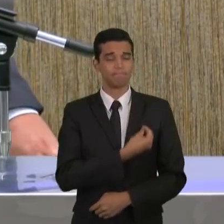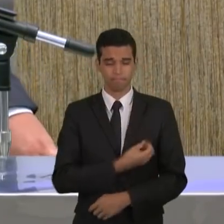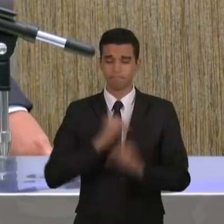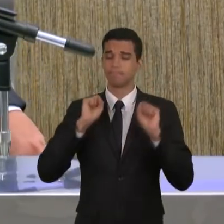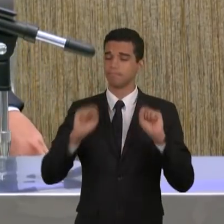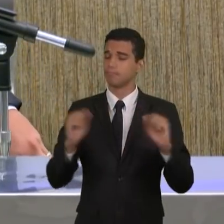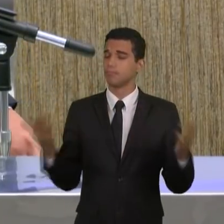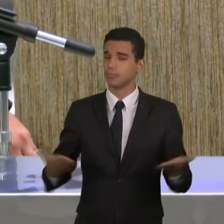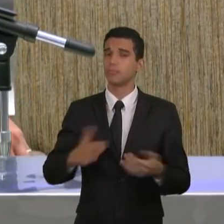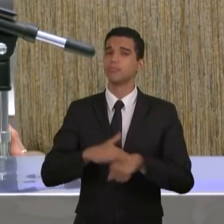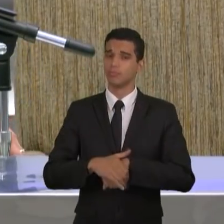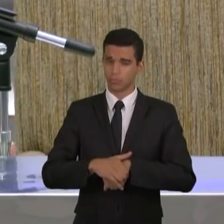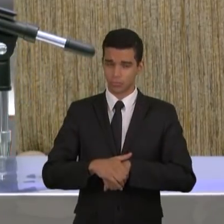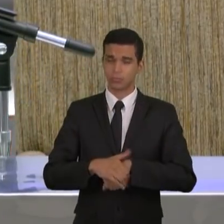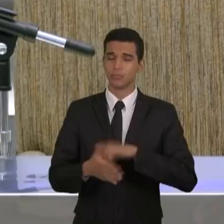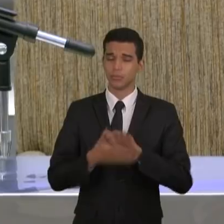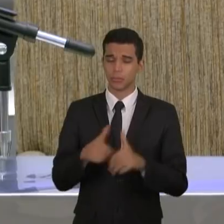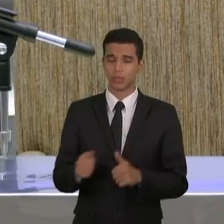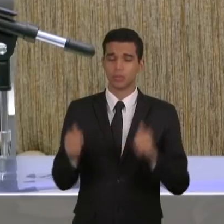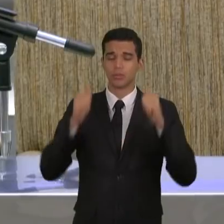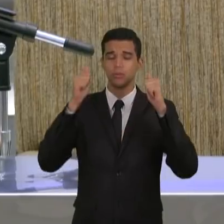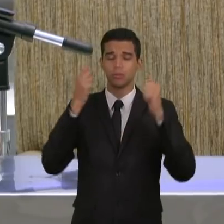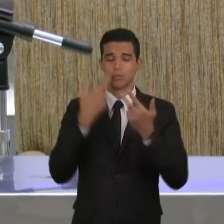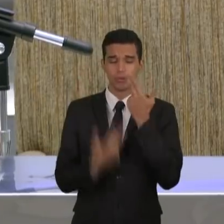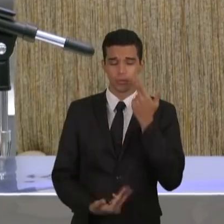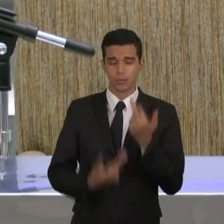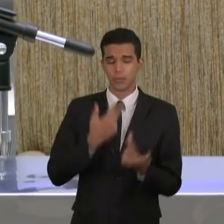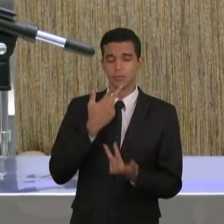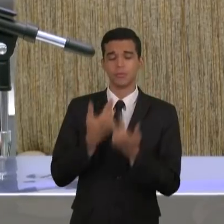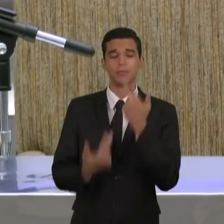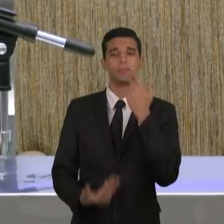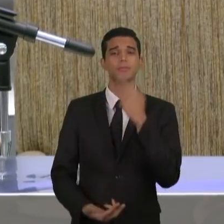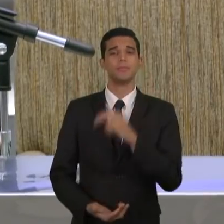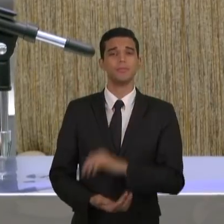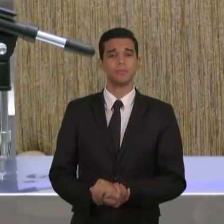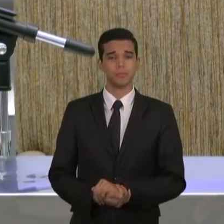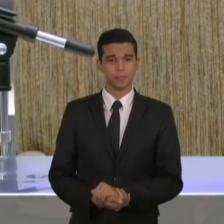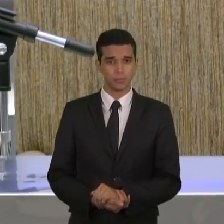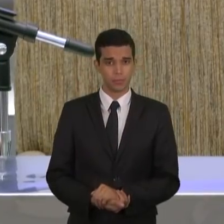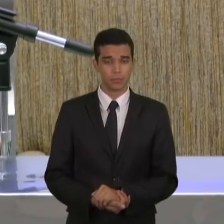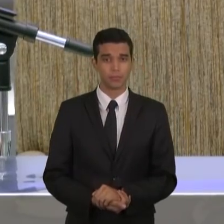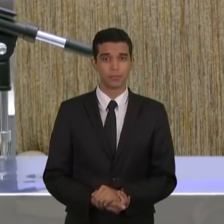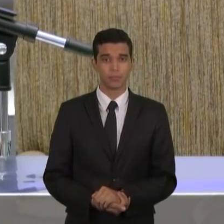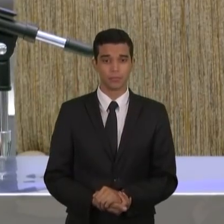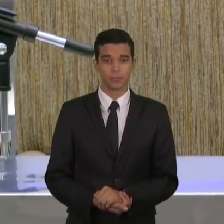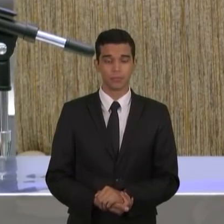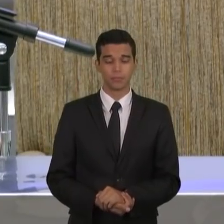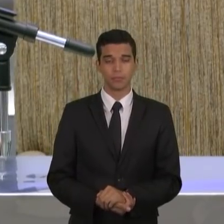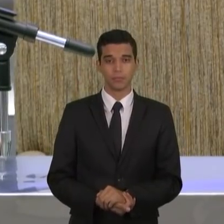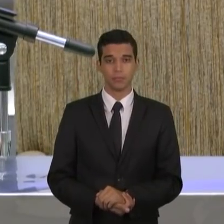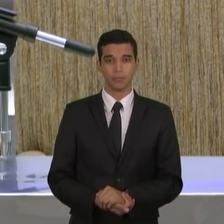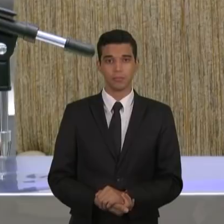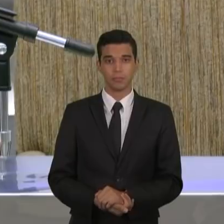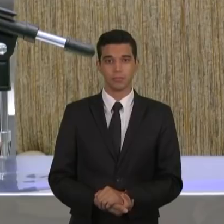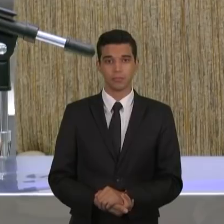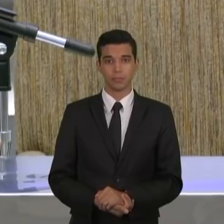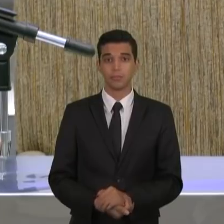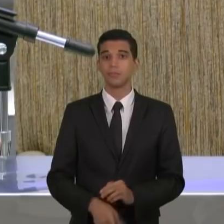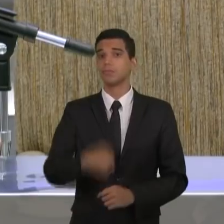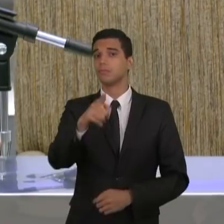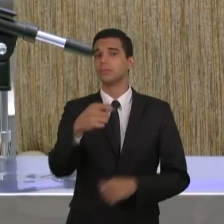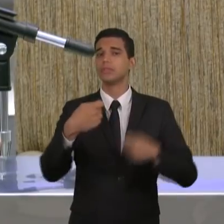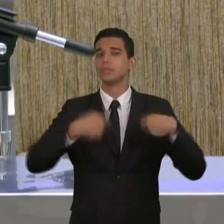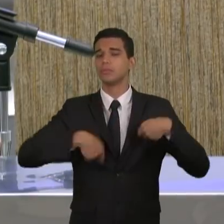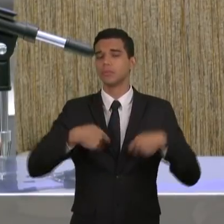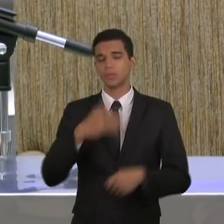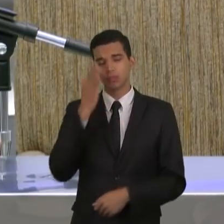o Aleluia adargas soldar a Manaus AM se você precisa